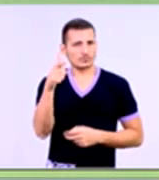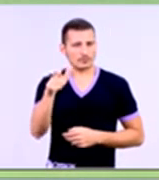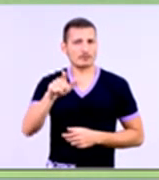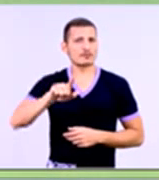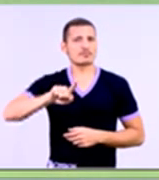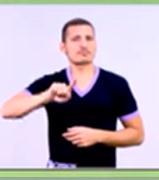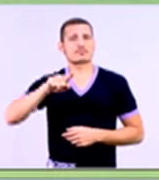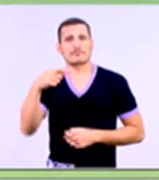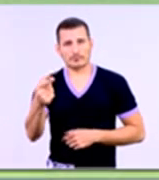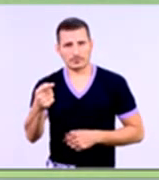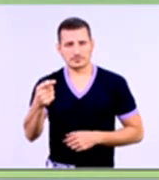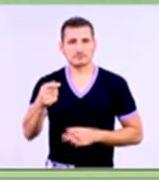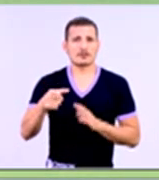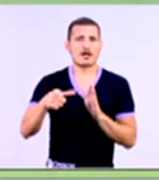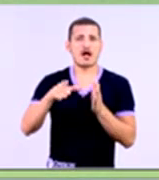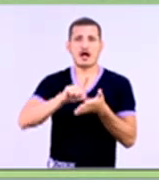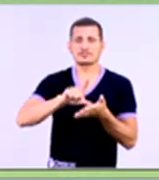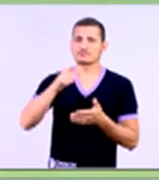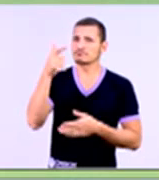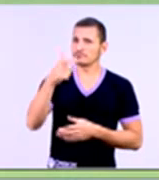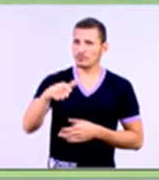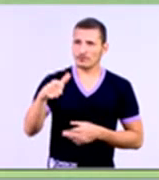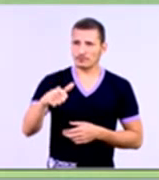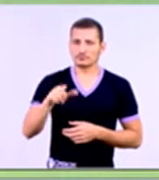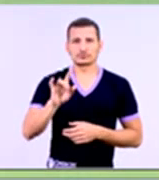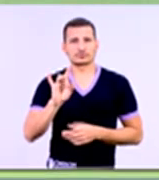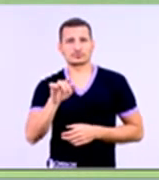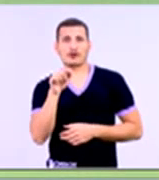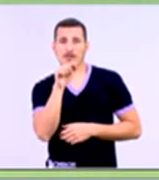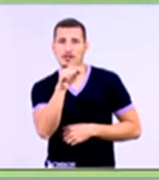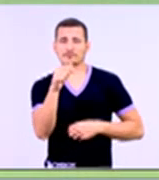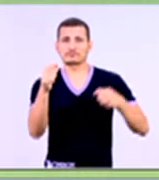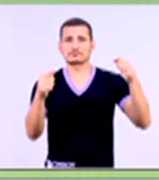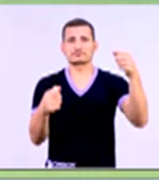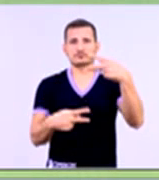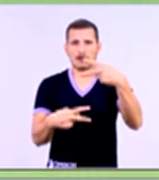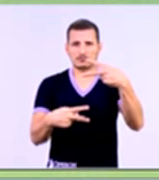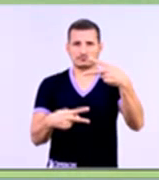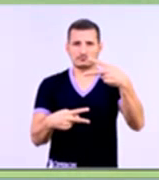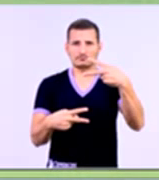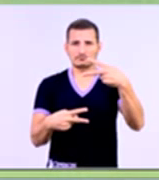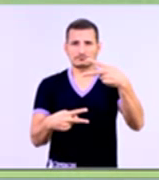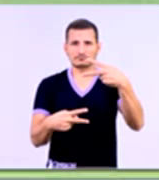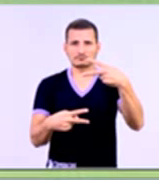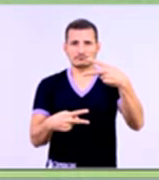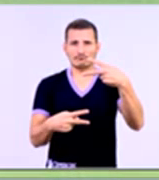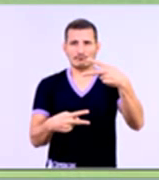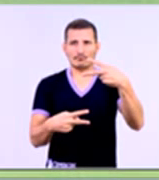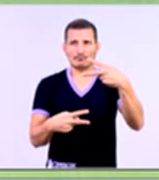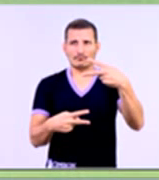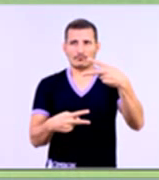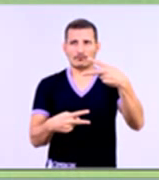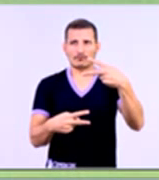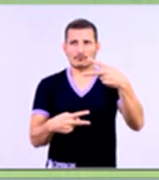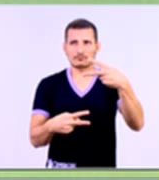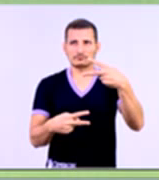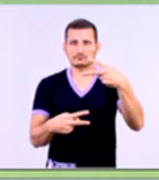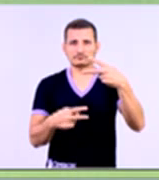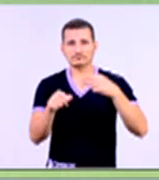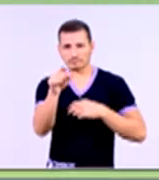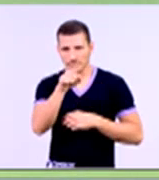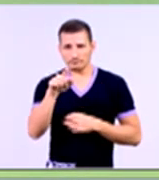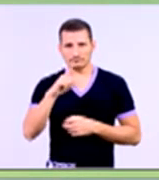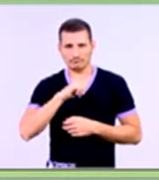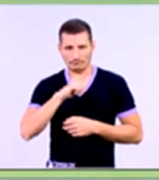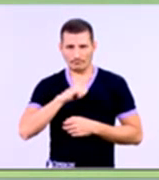depois. É exclusivamente o que está nesta tela, que vocês estão vendo agora. Então, vocês vão ter uma declaração